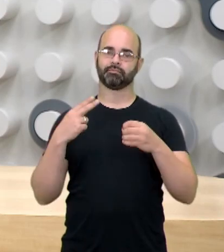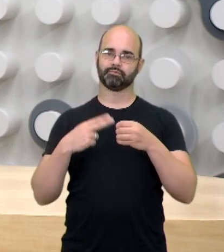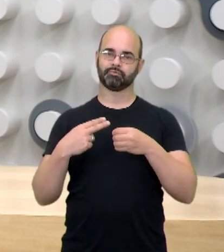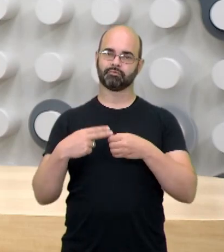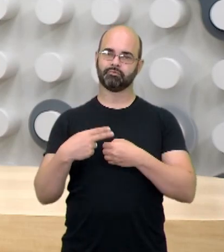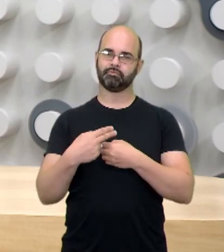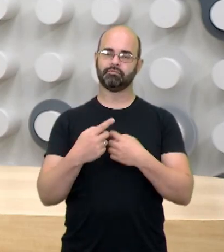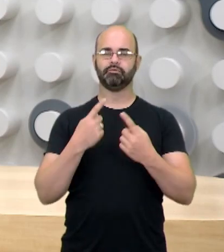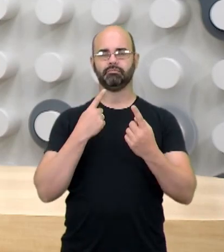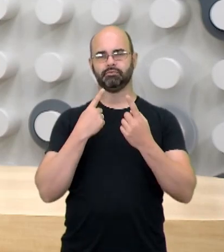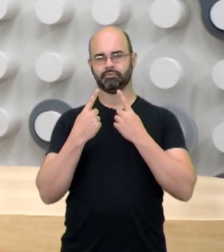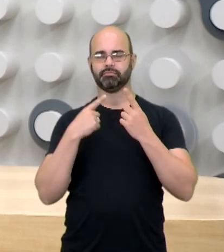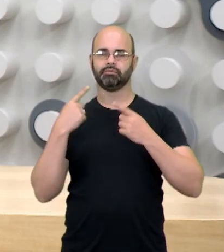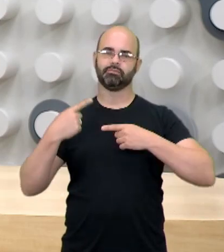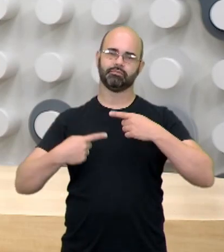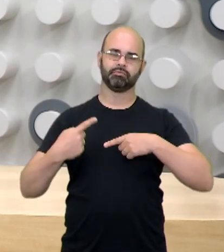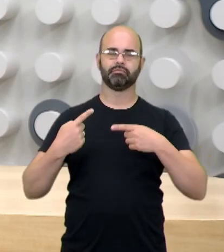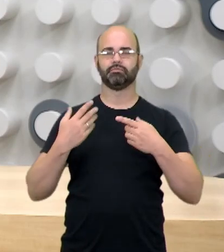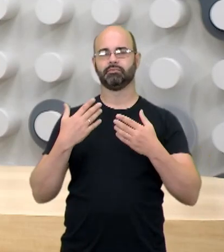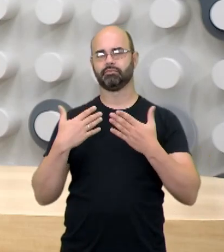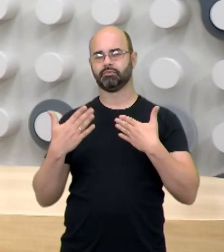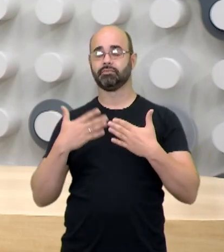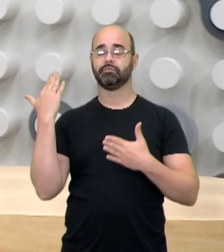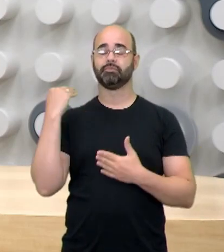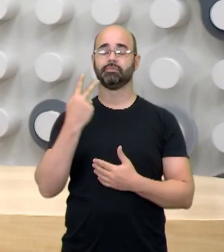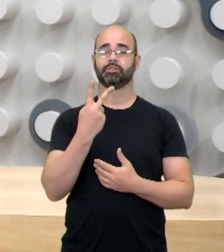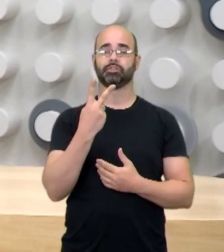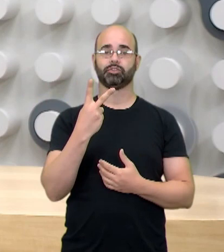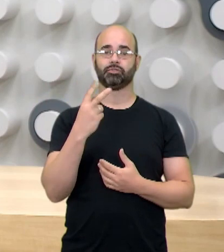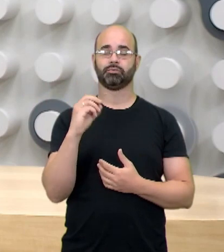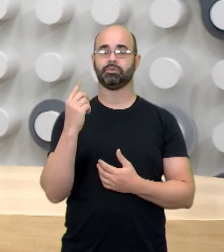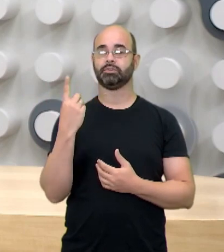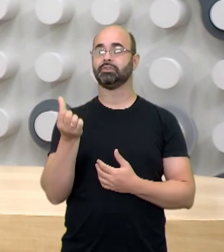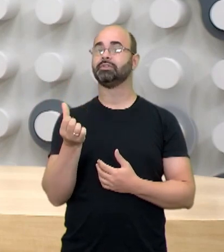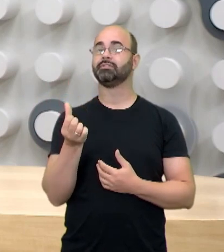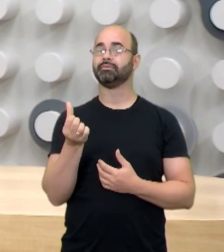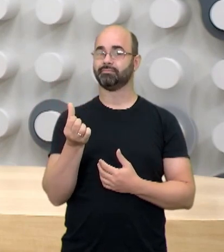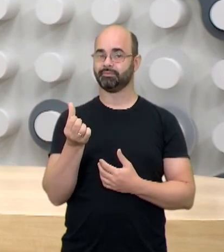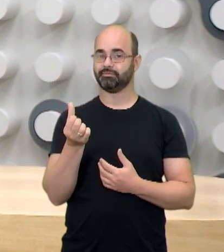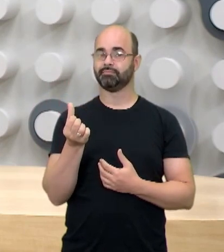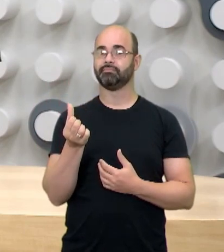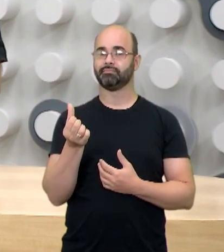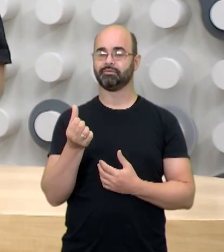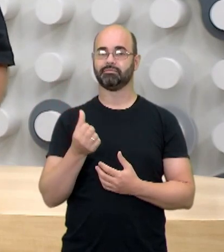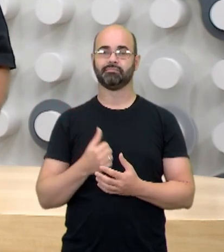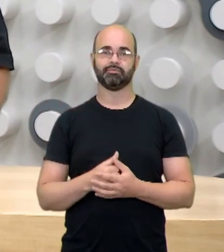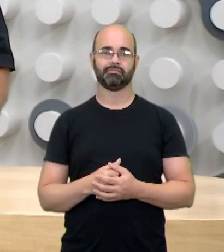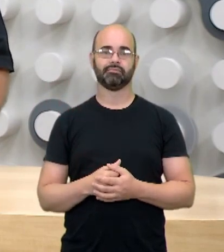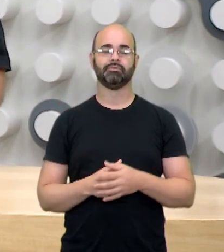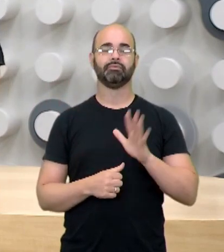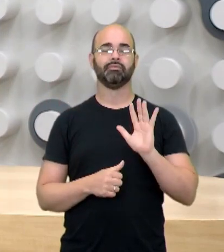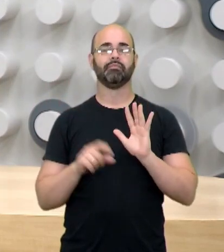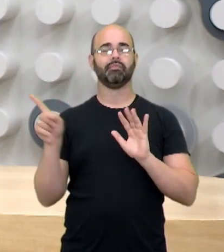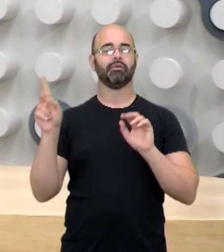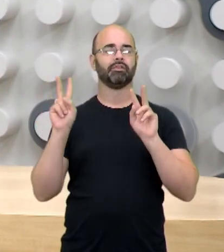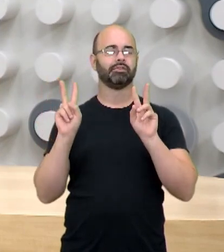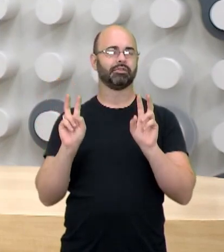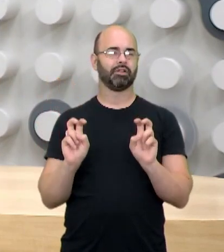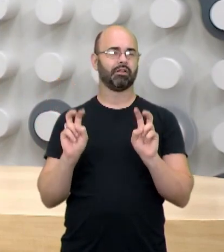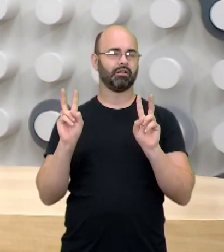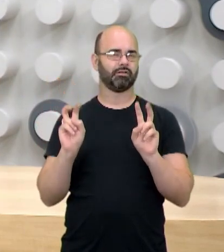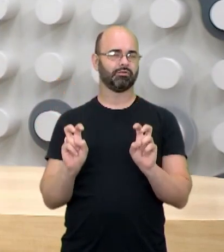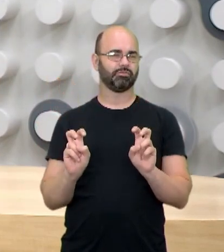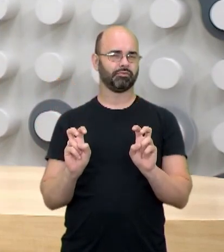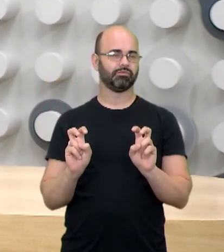Tem várias discussões lá na TV Unicamp, é de 2016. Mas é que eu falei para vocês, esse assunto, né,